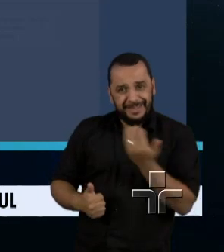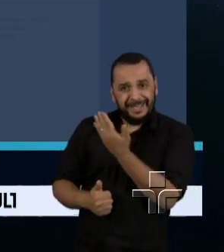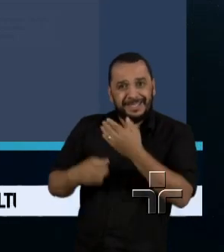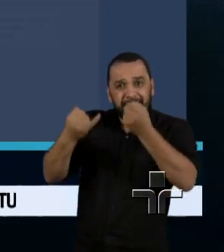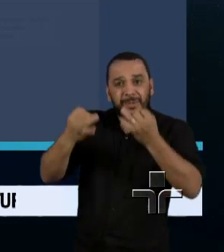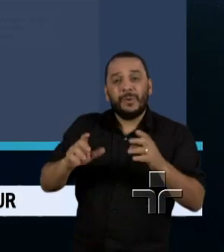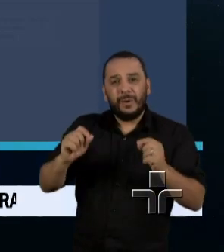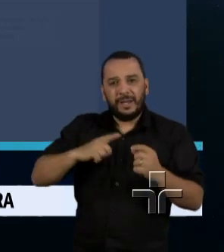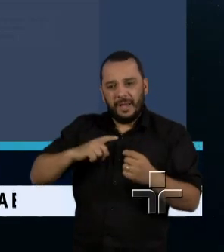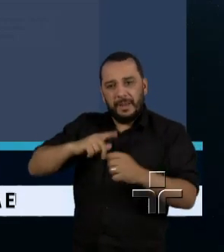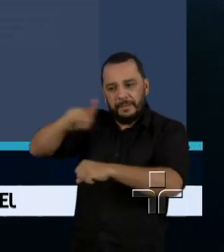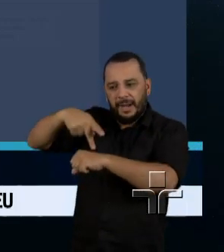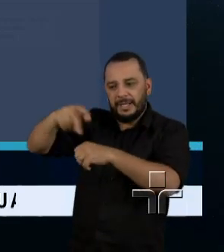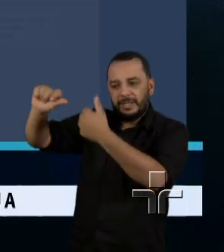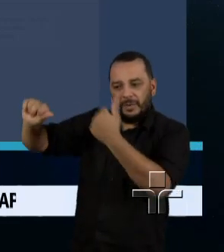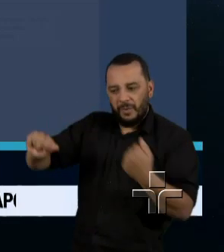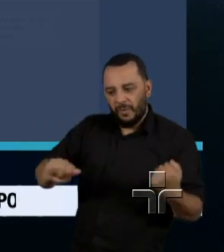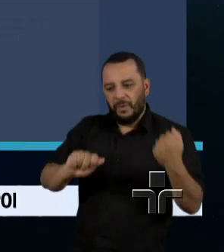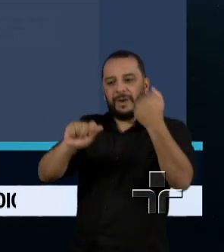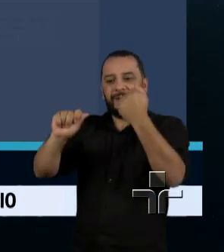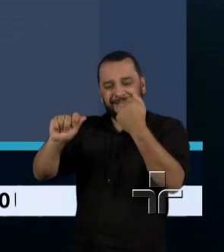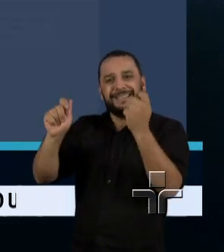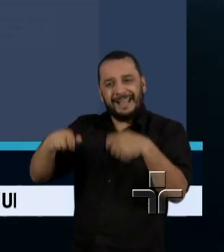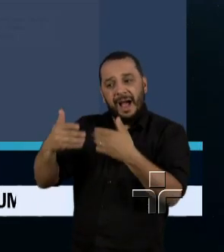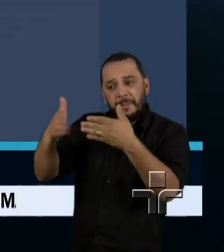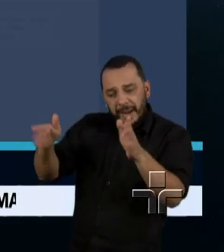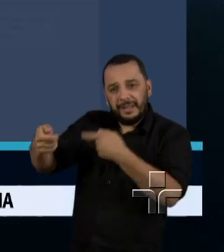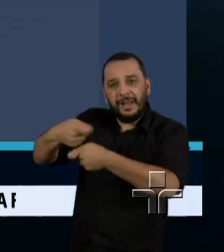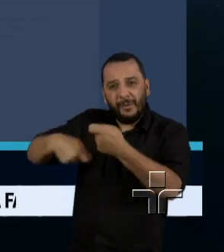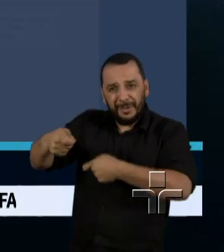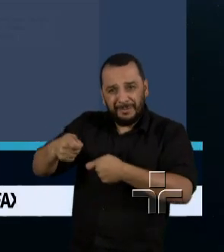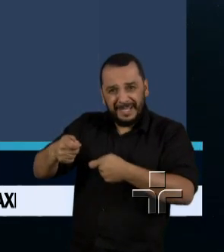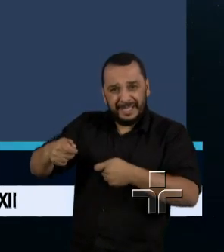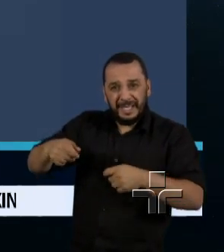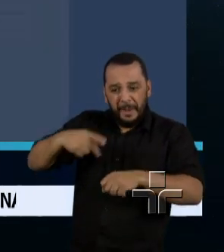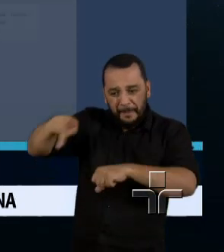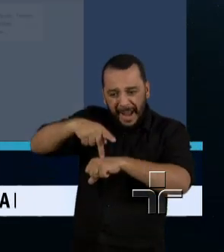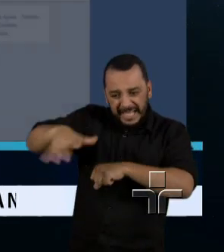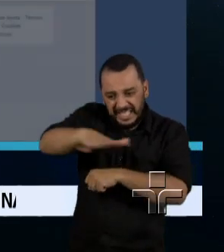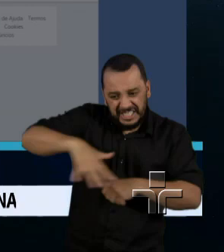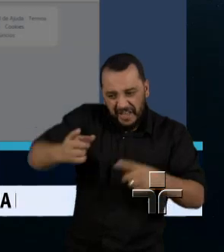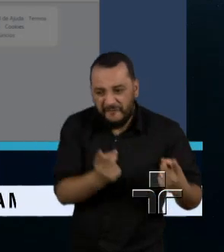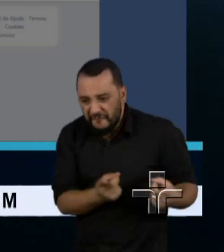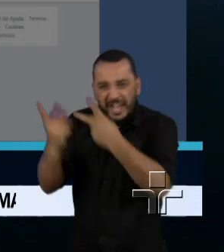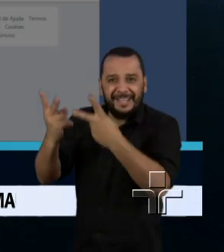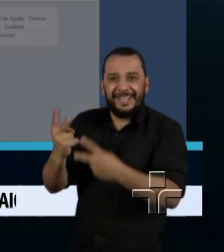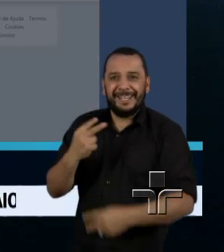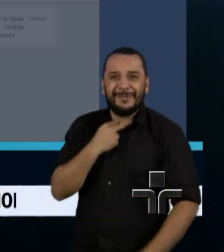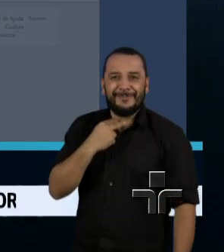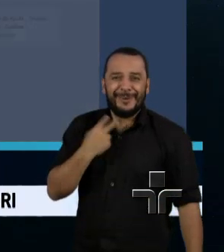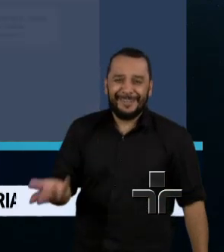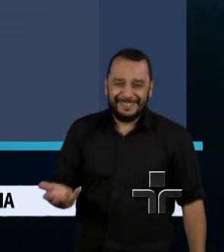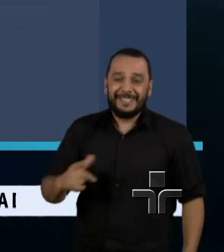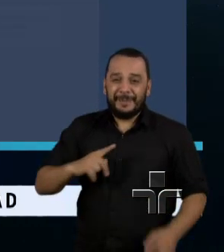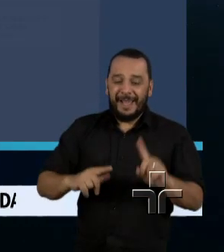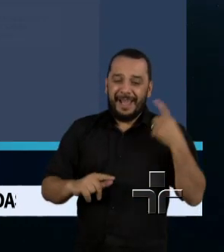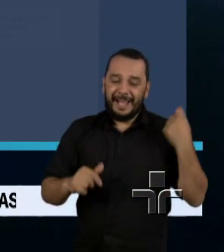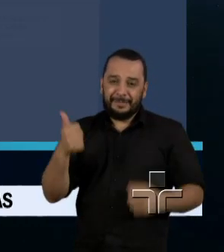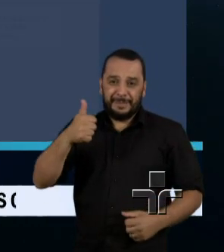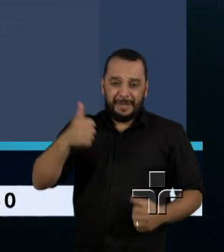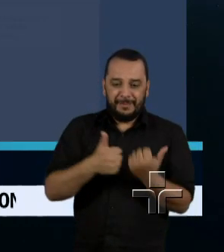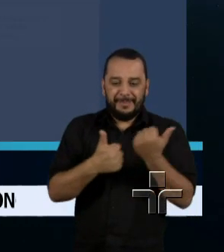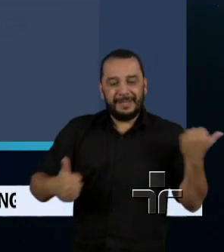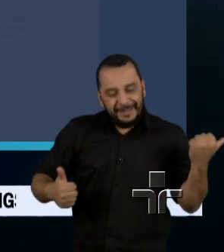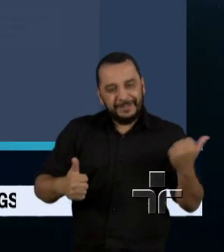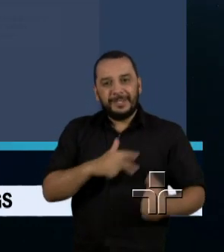que a Groenlândia está aberta a negócios, mas não está à venda. Um ex-primeiro-ministro dinamarquês afirmou que isso deve ser